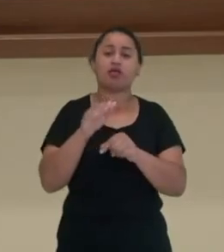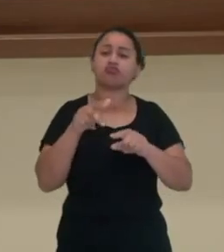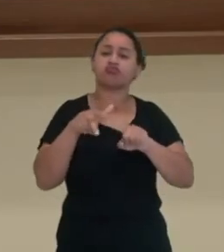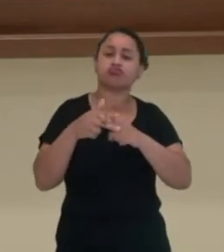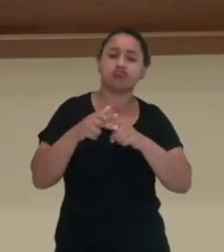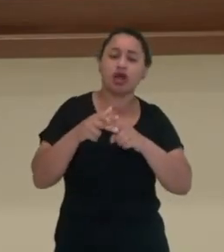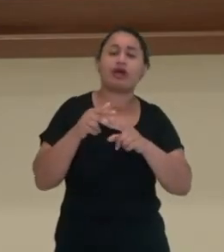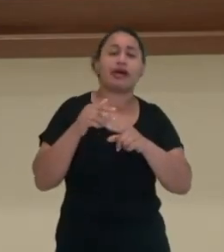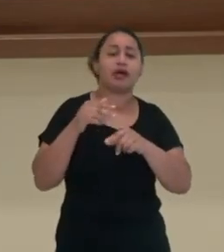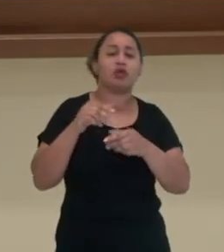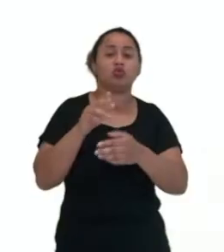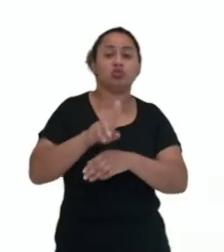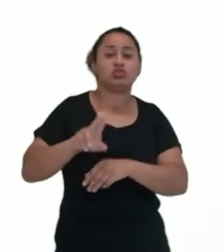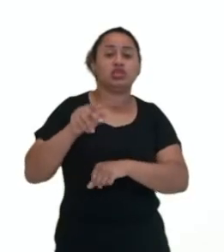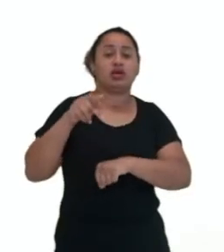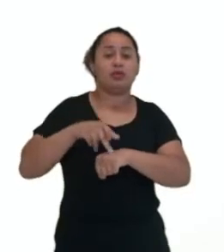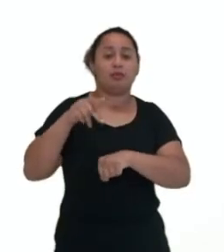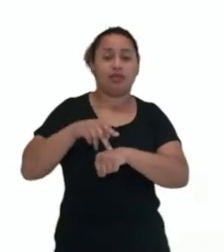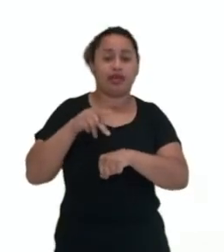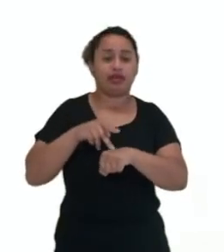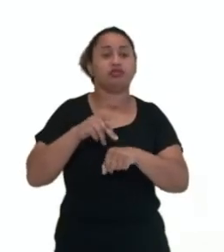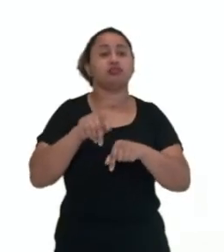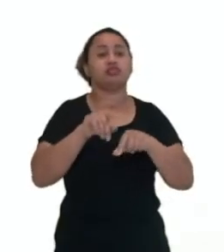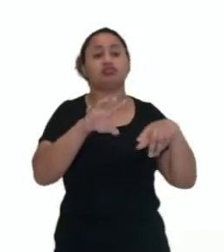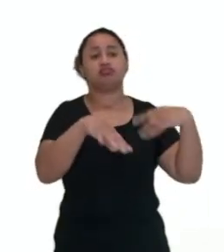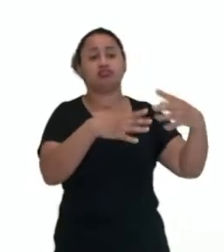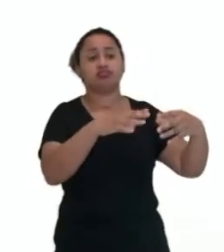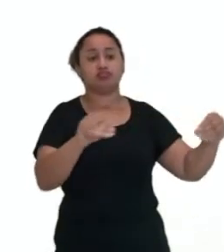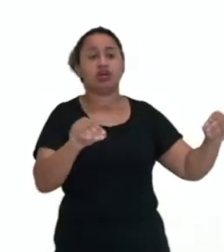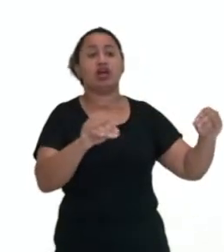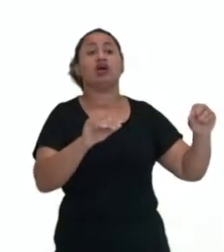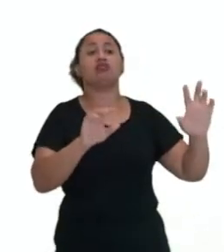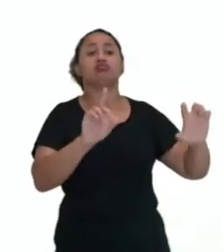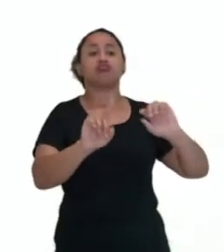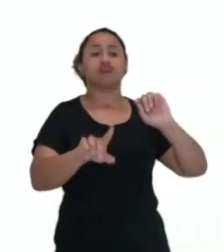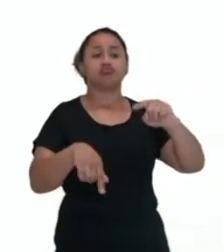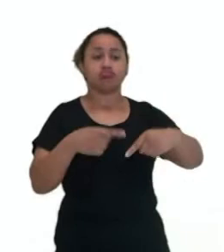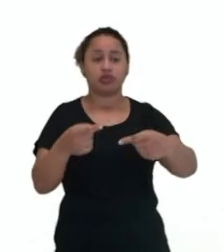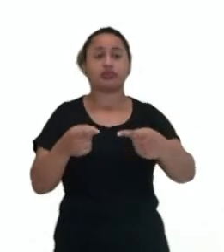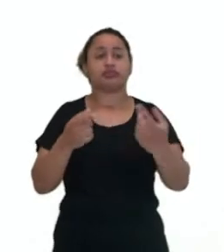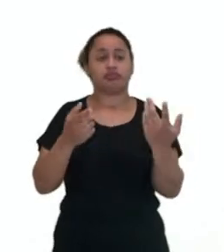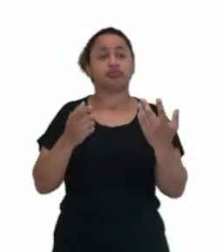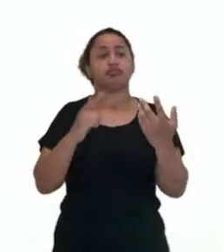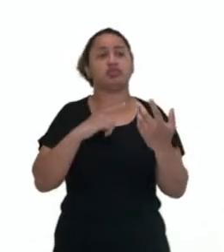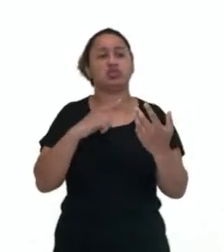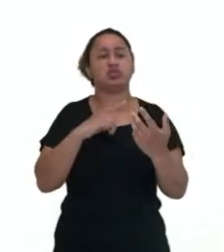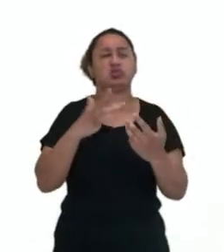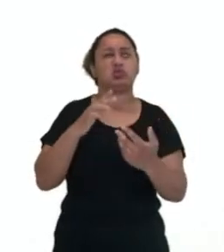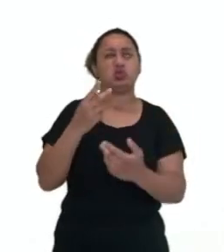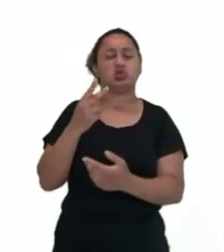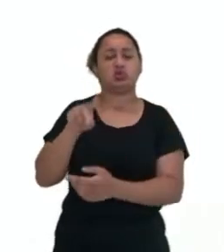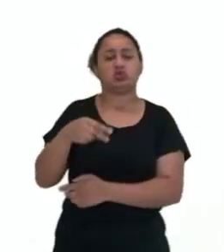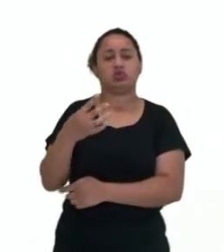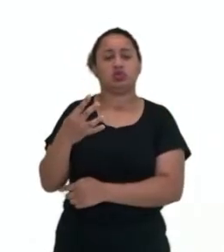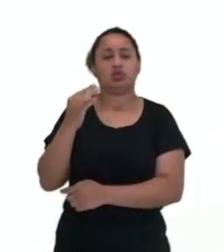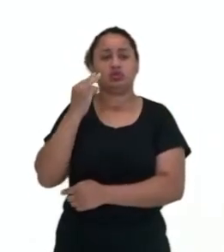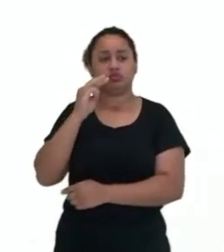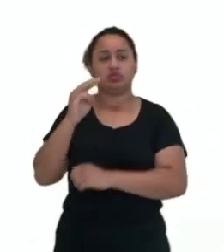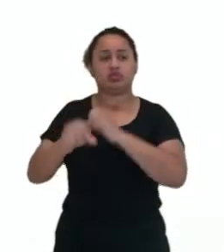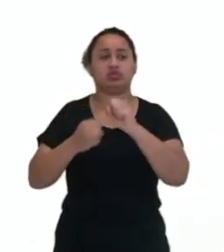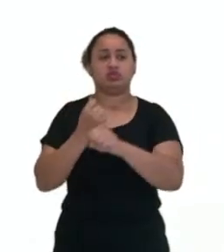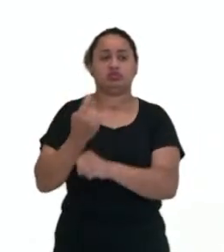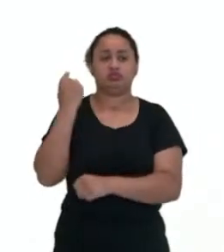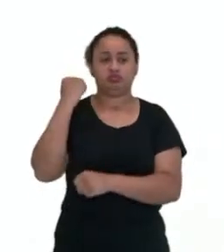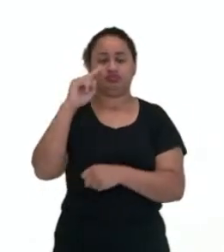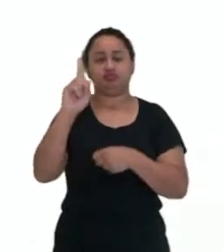ferramentas à base de pedra, e foram extintos pelo Homo erectus, Viveram mais ou menos 2,4 milhões de anos